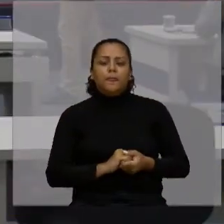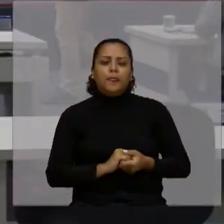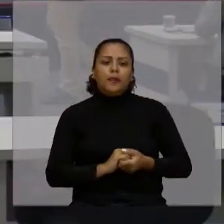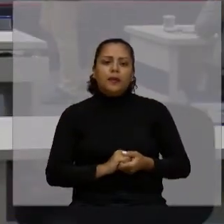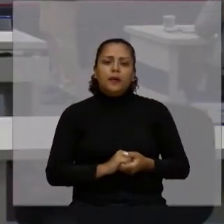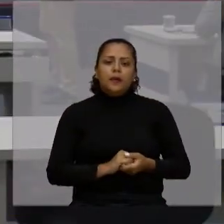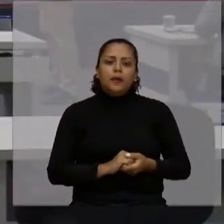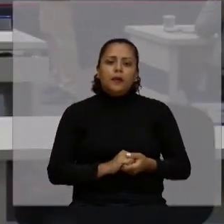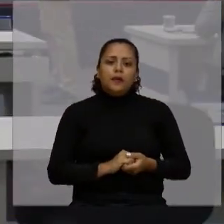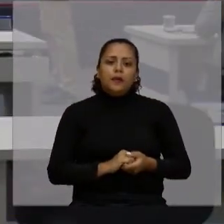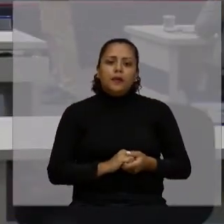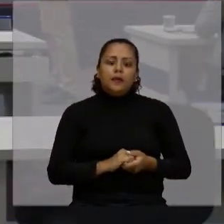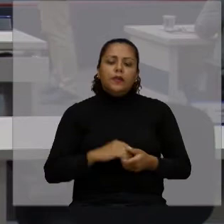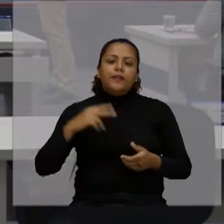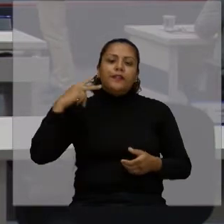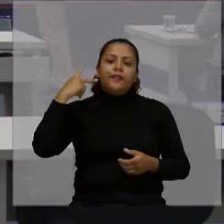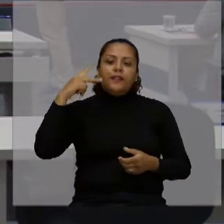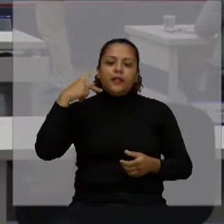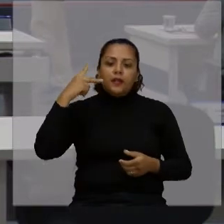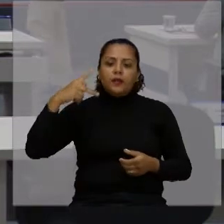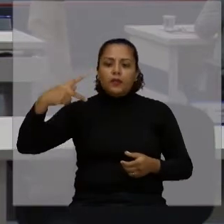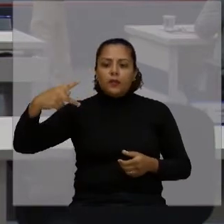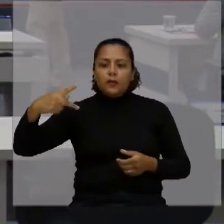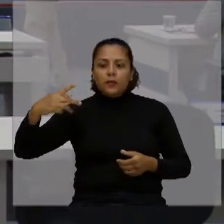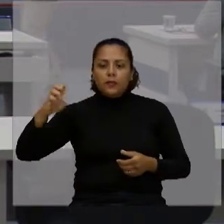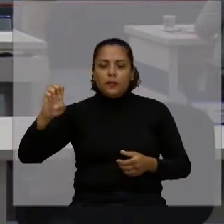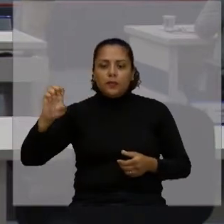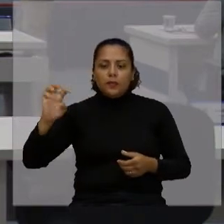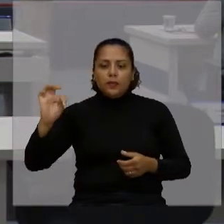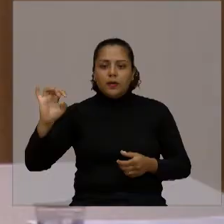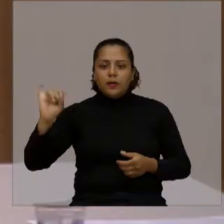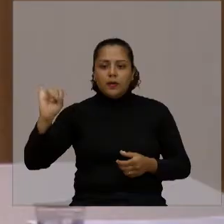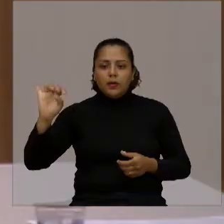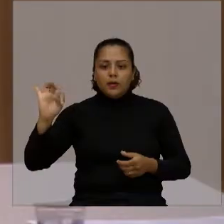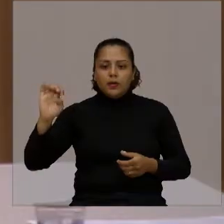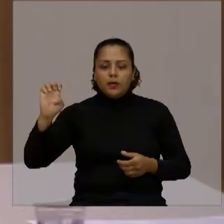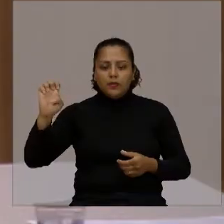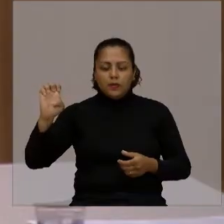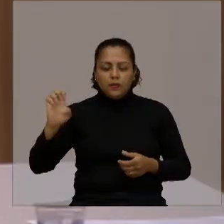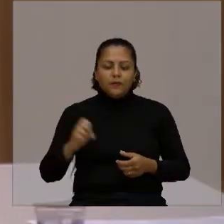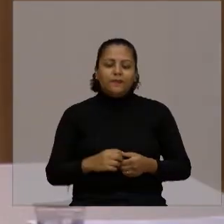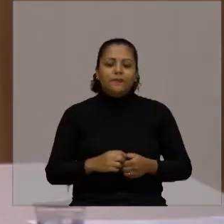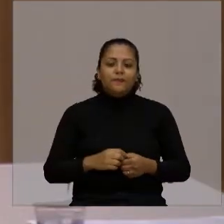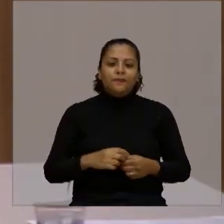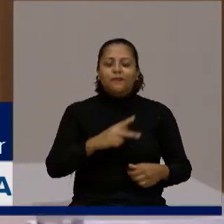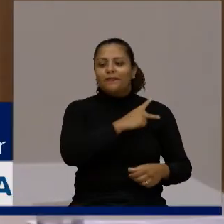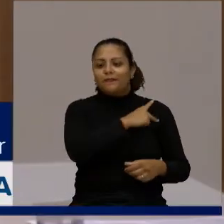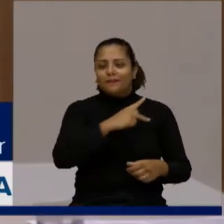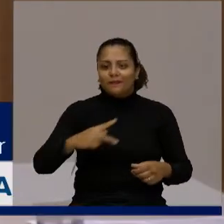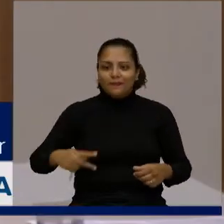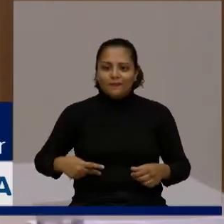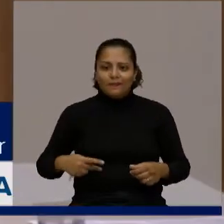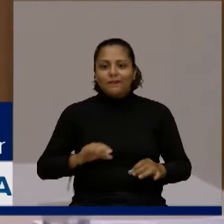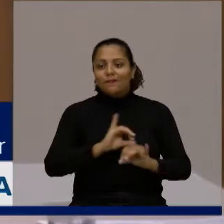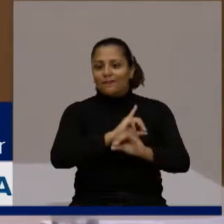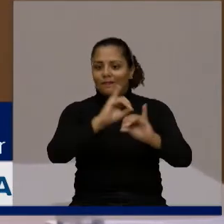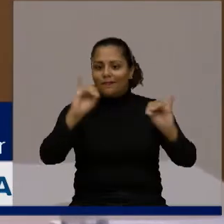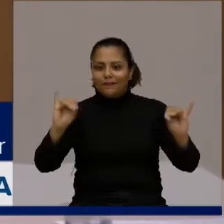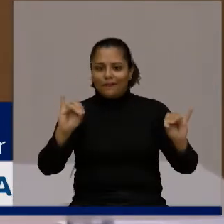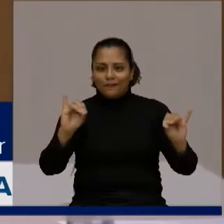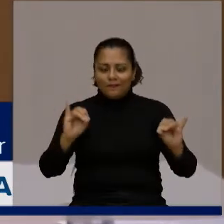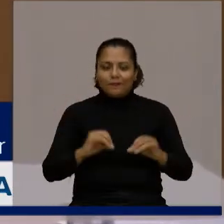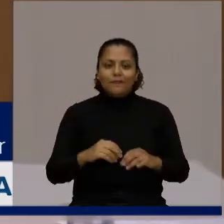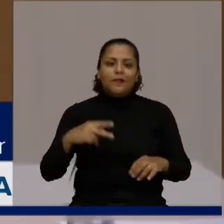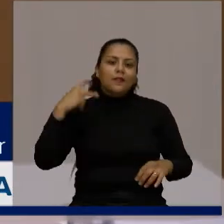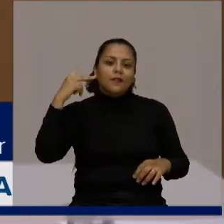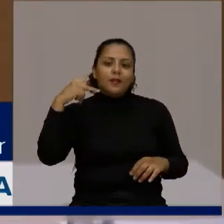Com a palavra, vereador Petiti. Olá, presidente, a todos os vereadores, todos os telespectadores